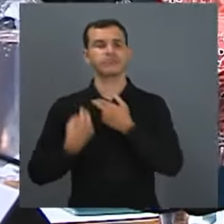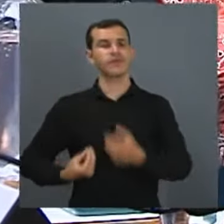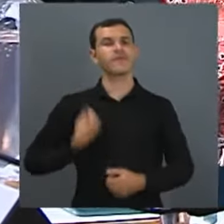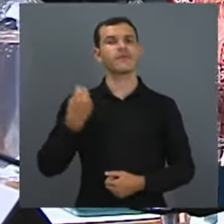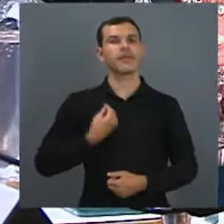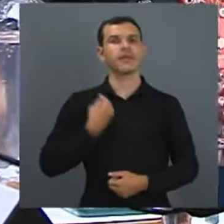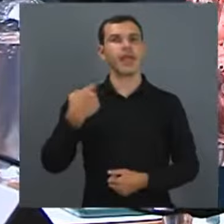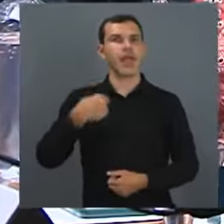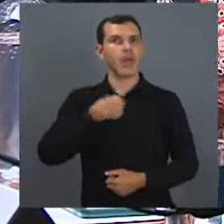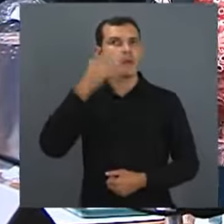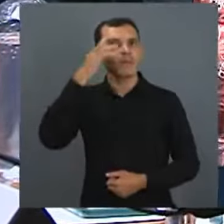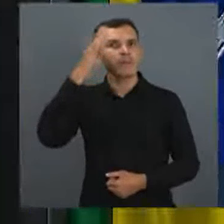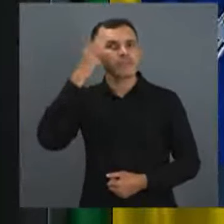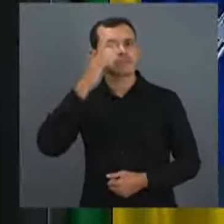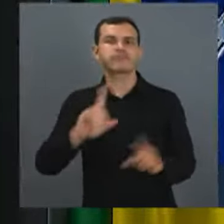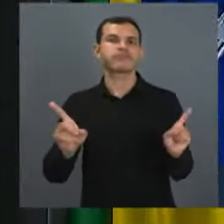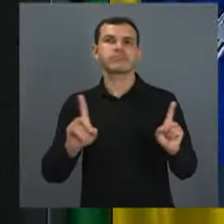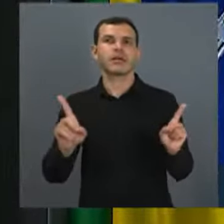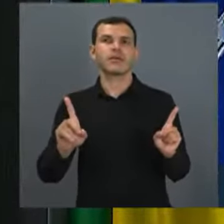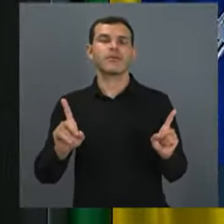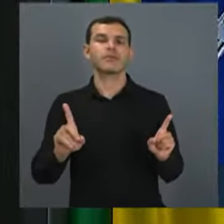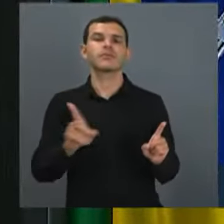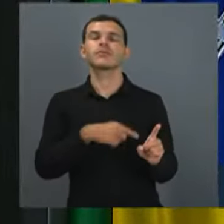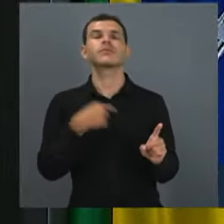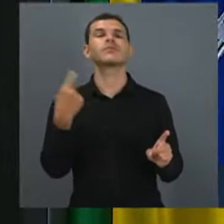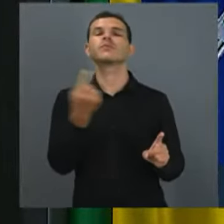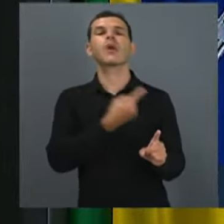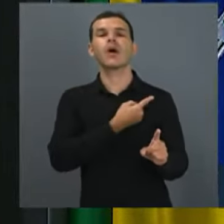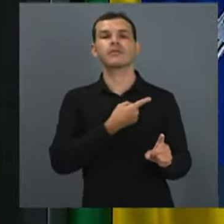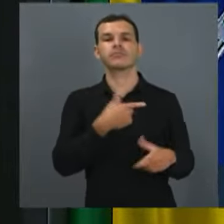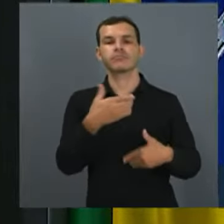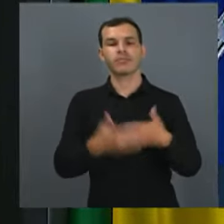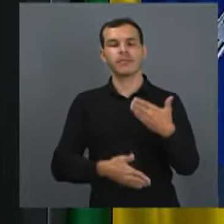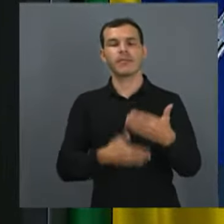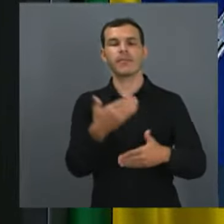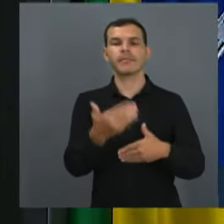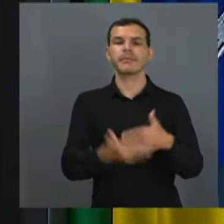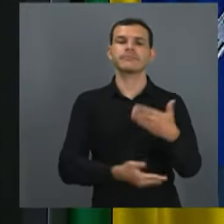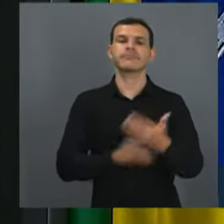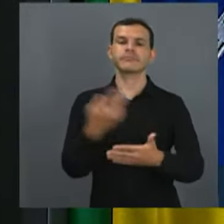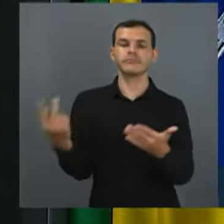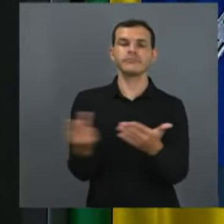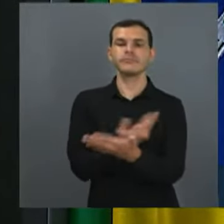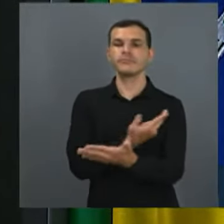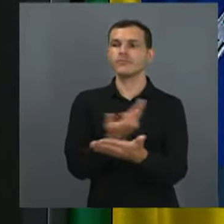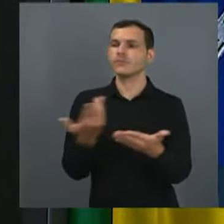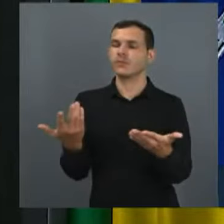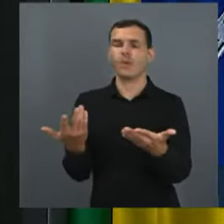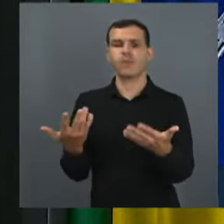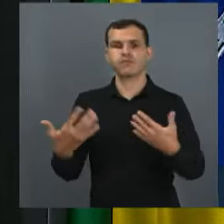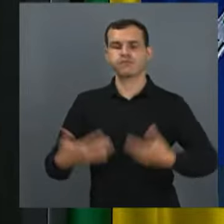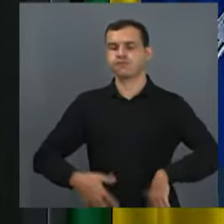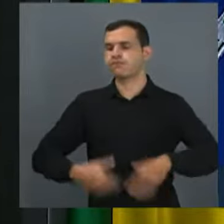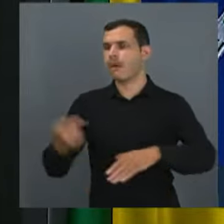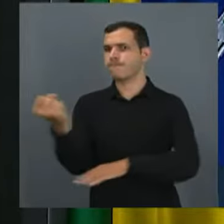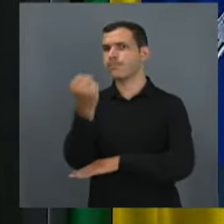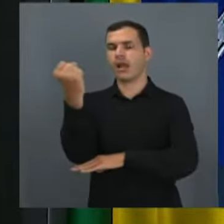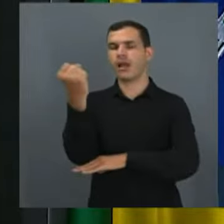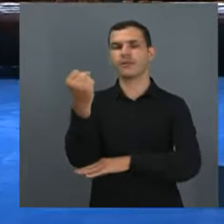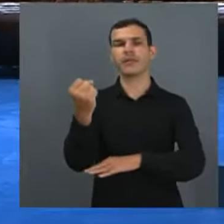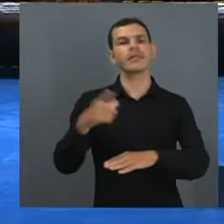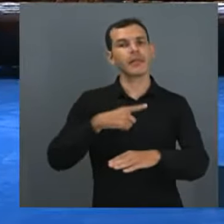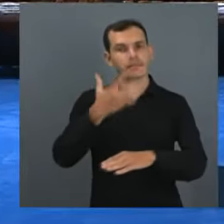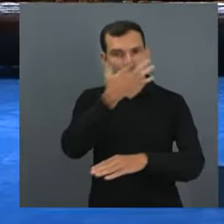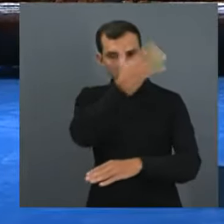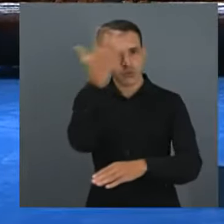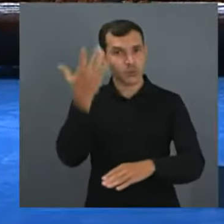Eu não imaginei que a gente ia chegar, presidente Davi, numa situação tão trágica. Ó, endividamento, os números